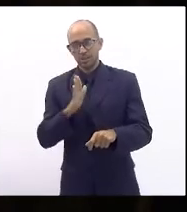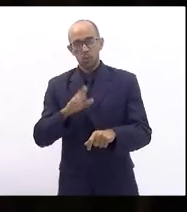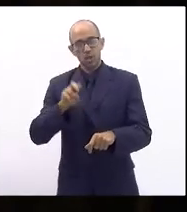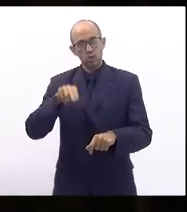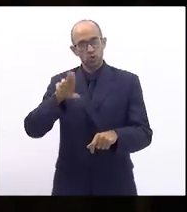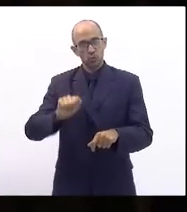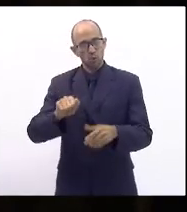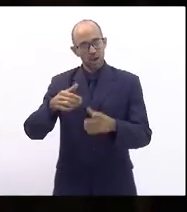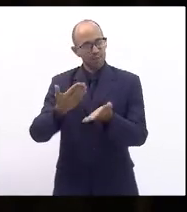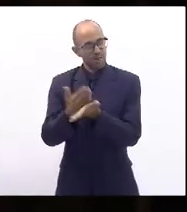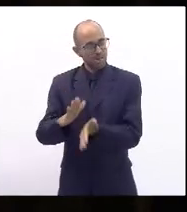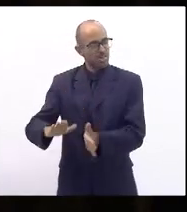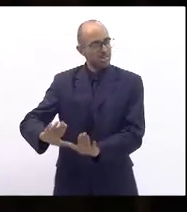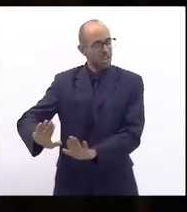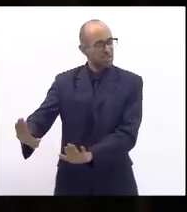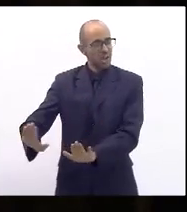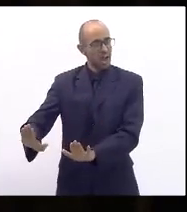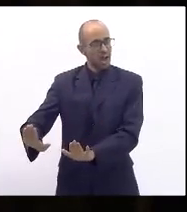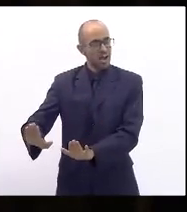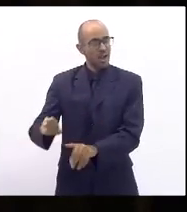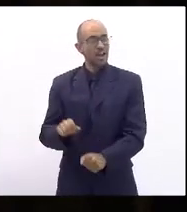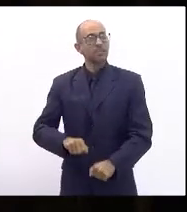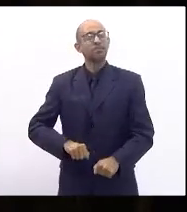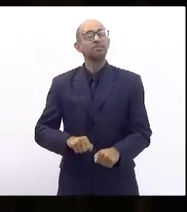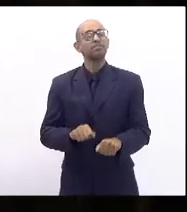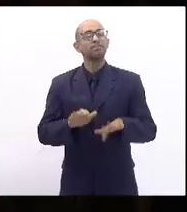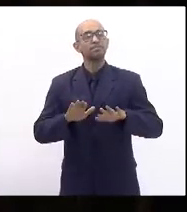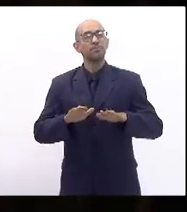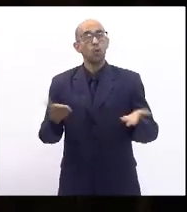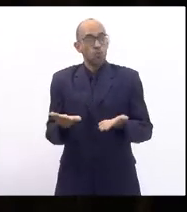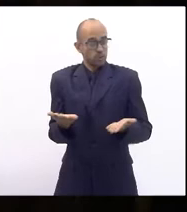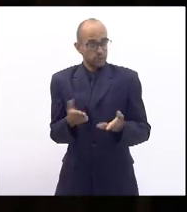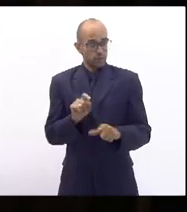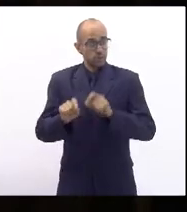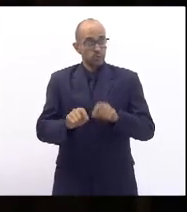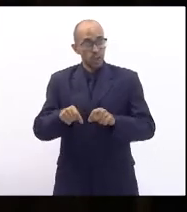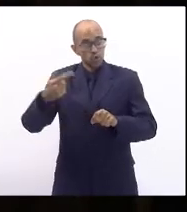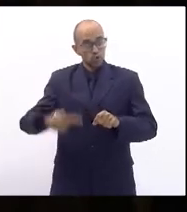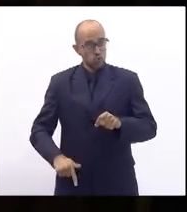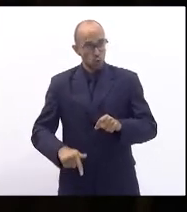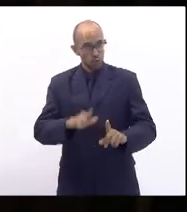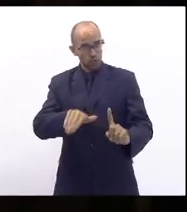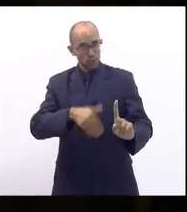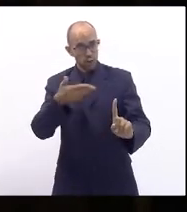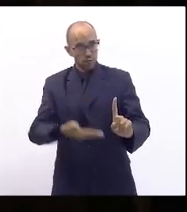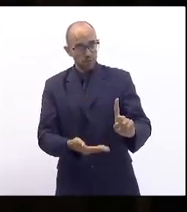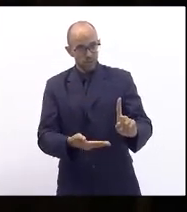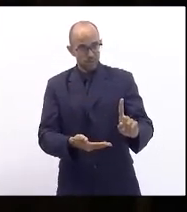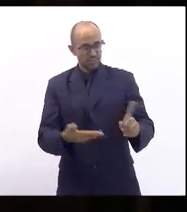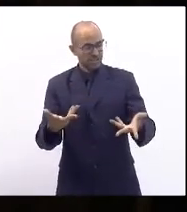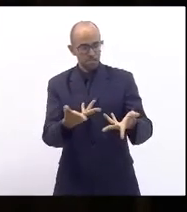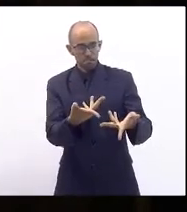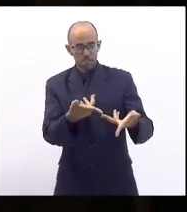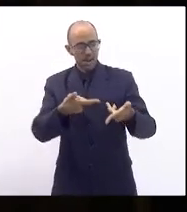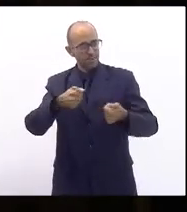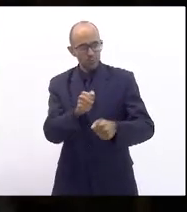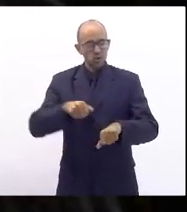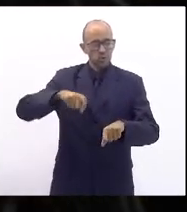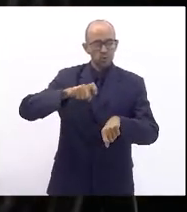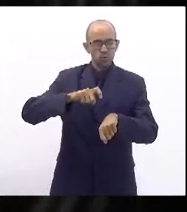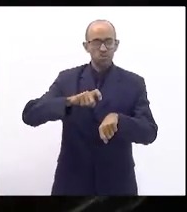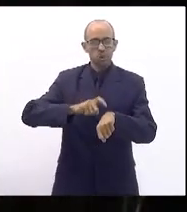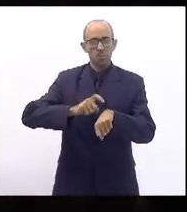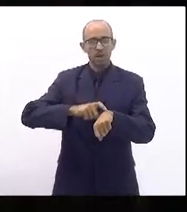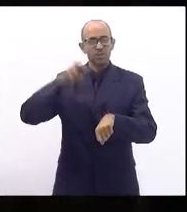abriremos mão custe o que custar hoje uma vez mais reverenciamos esse glorioso processo histórico